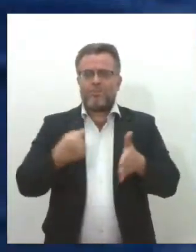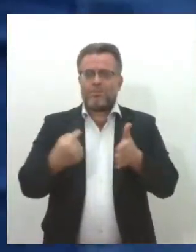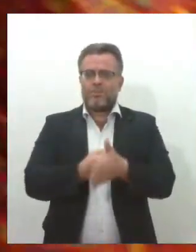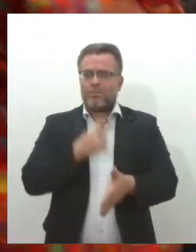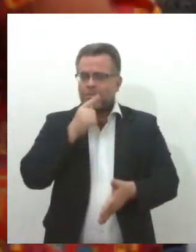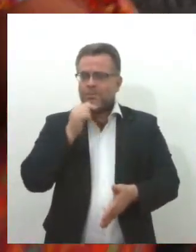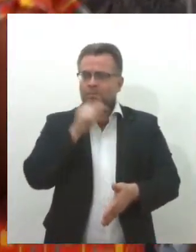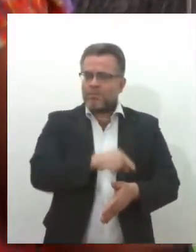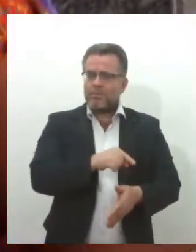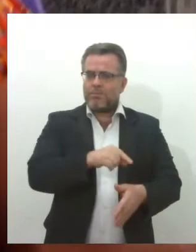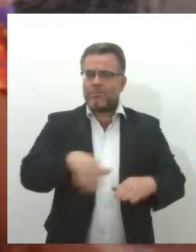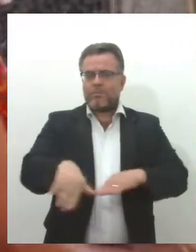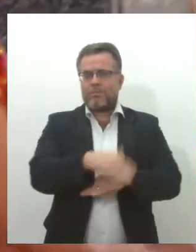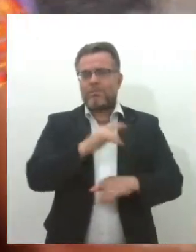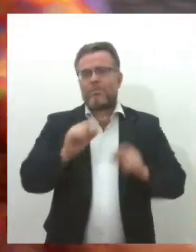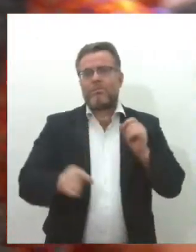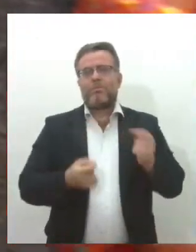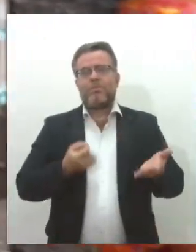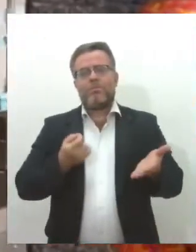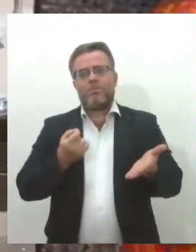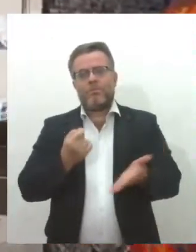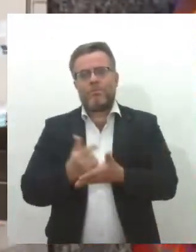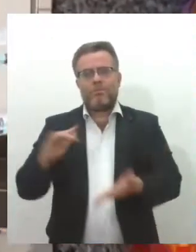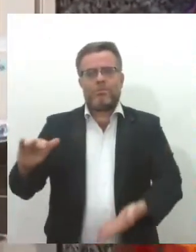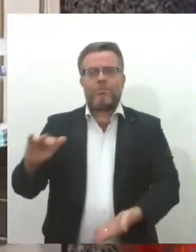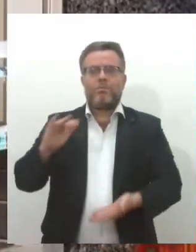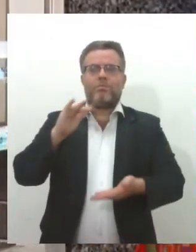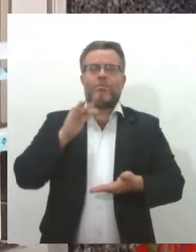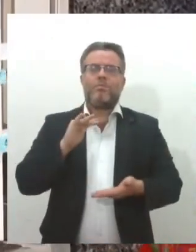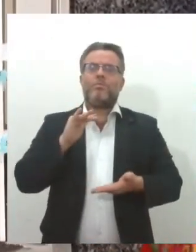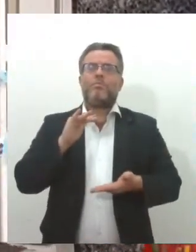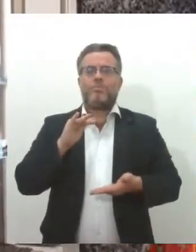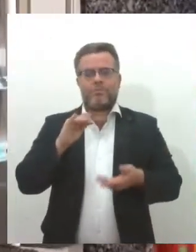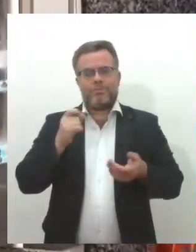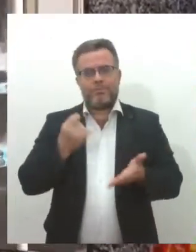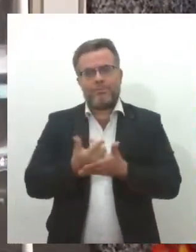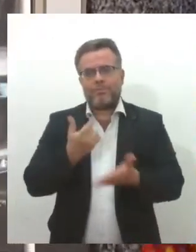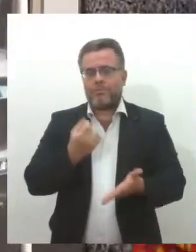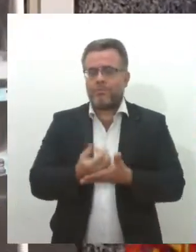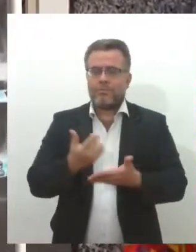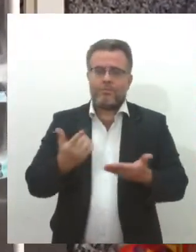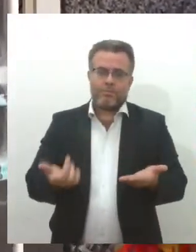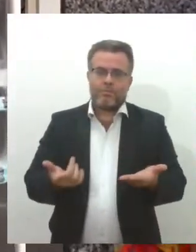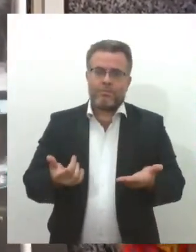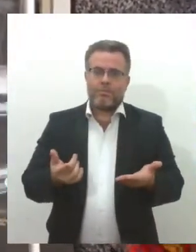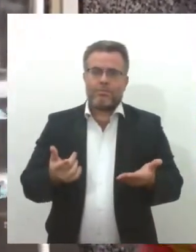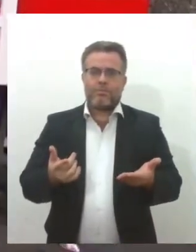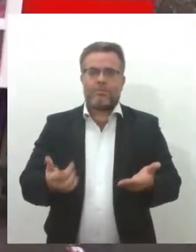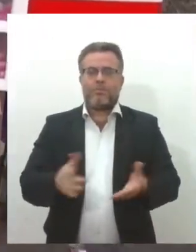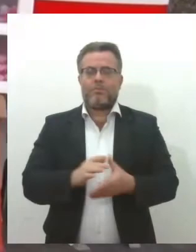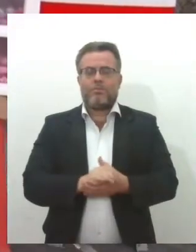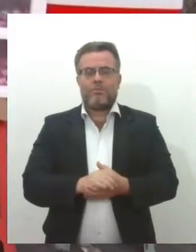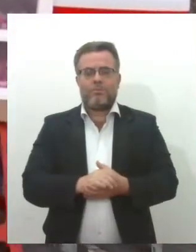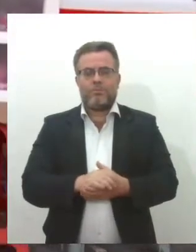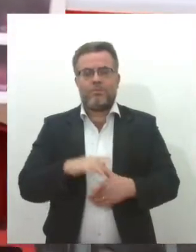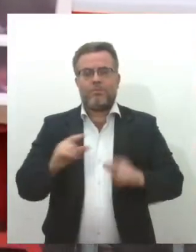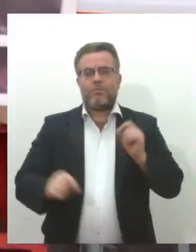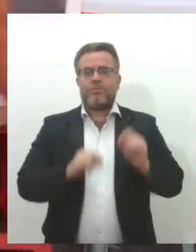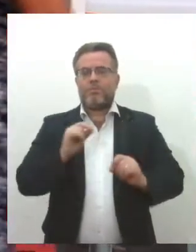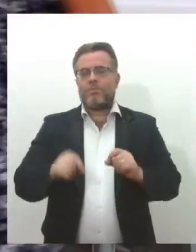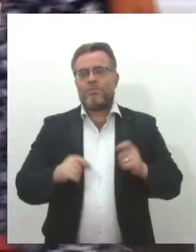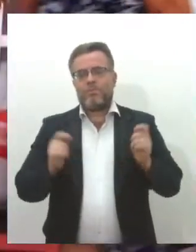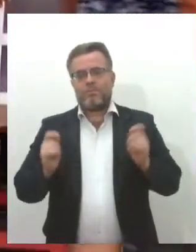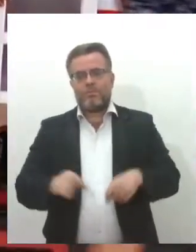água na rua um jeito é recorrer aos vendedores e comprar uma garrafinha de água mineral Quando a senhora